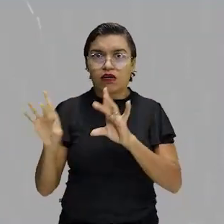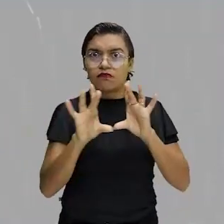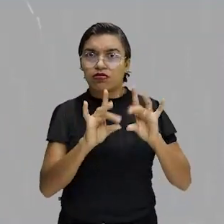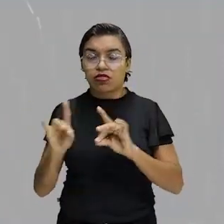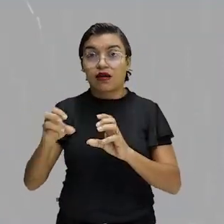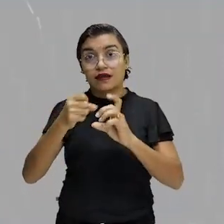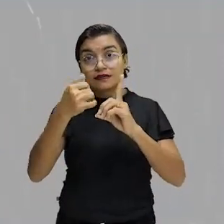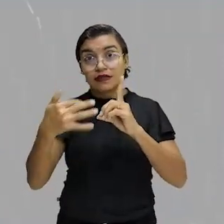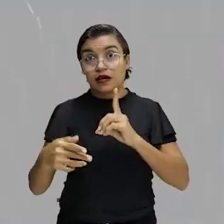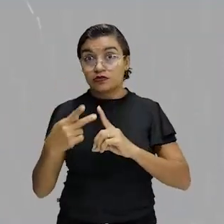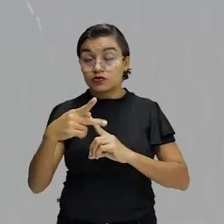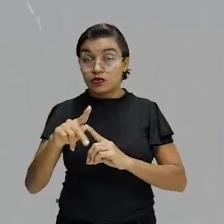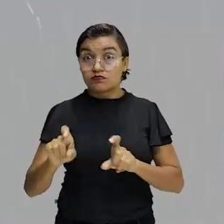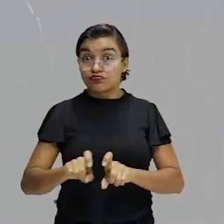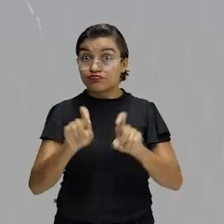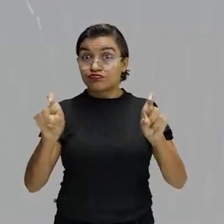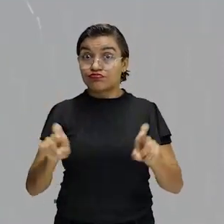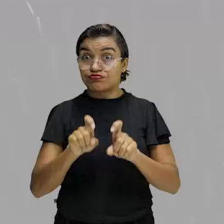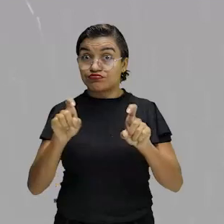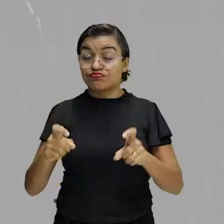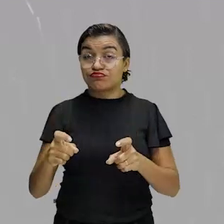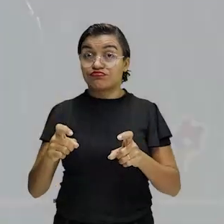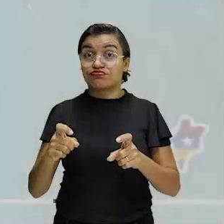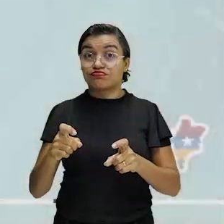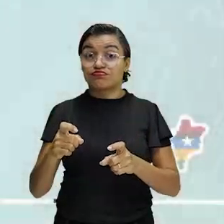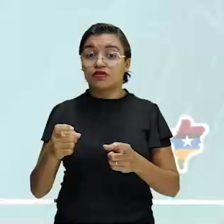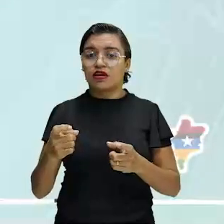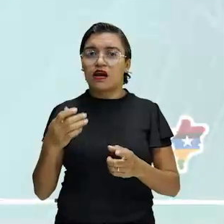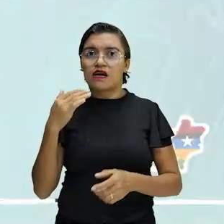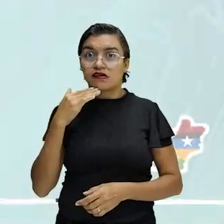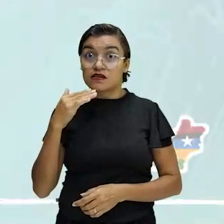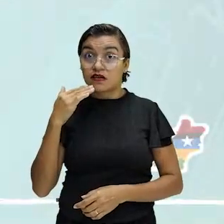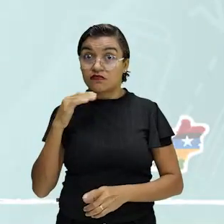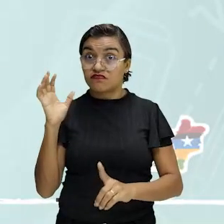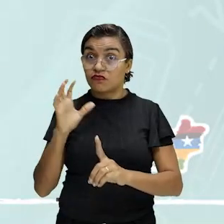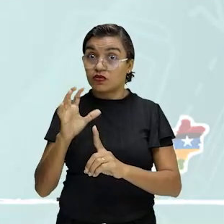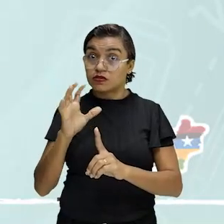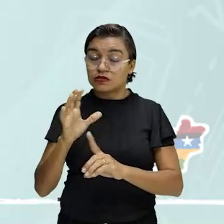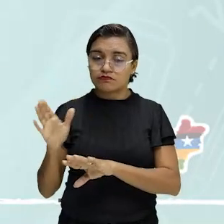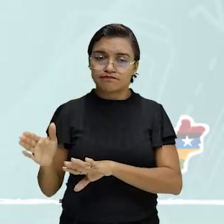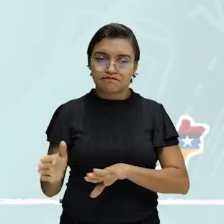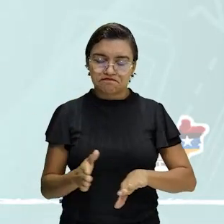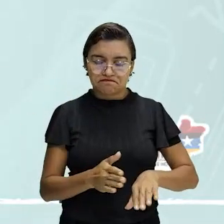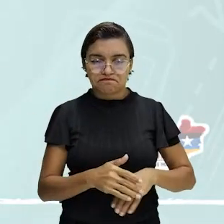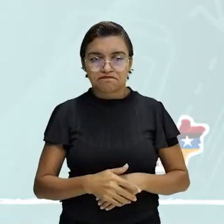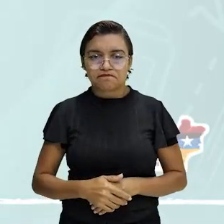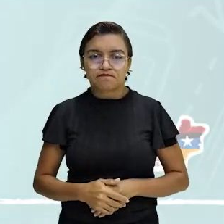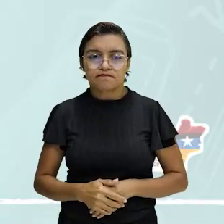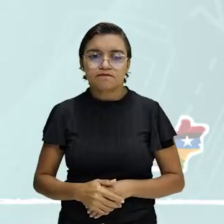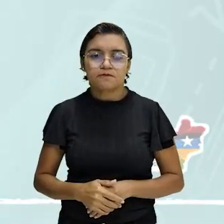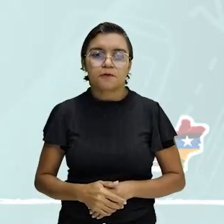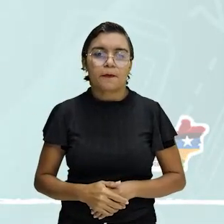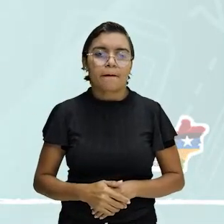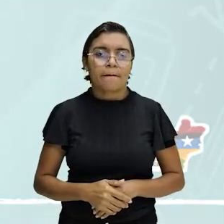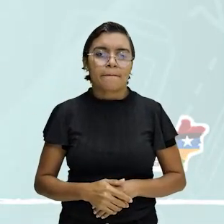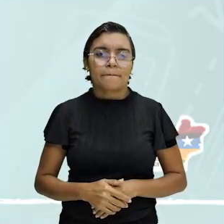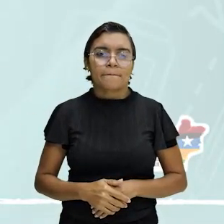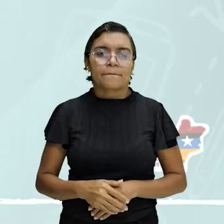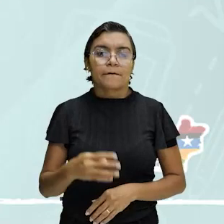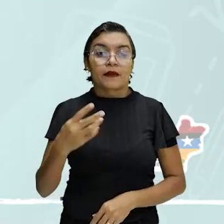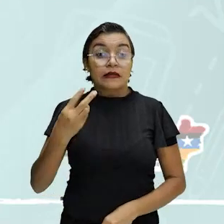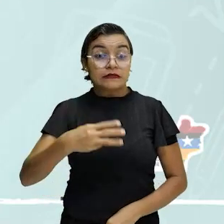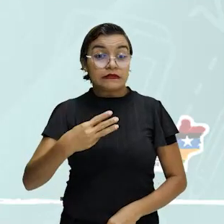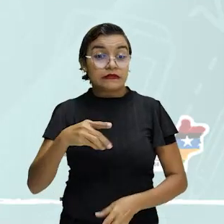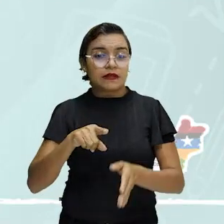o funcionamento da sua máquina. Terceira questão. Sobre o gênero e-mail, assinale V para